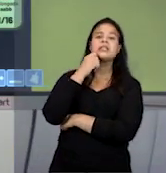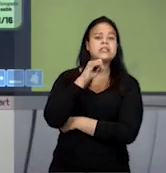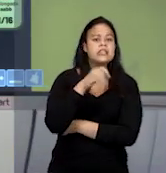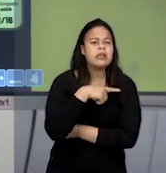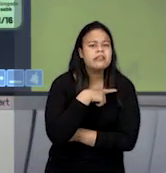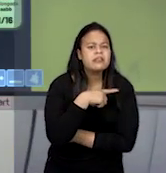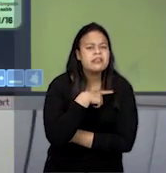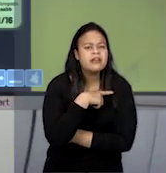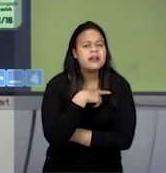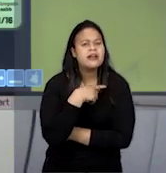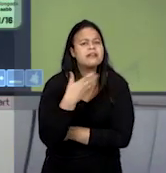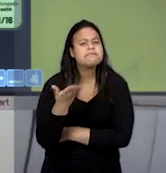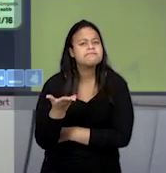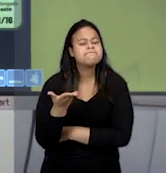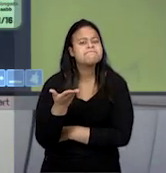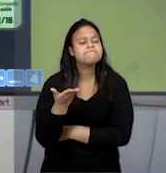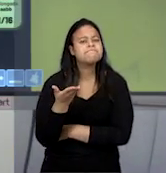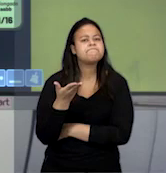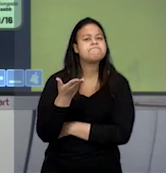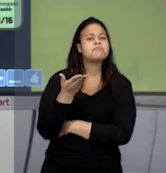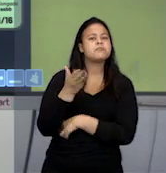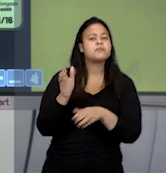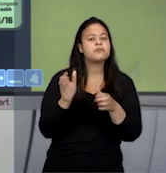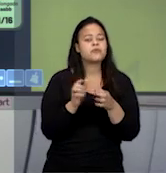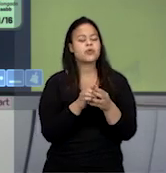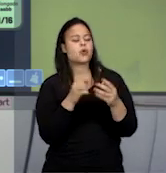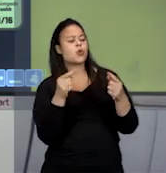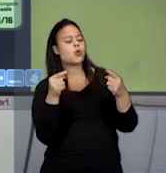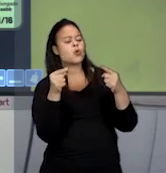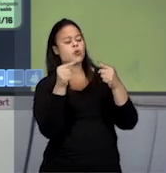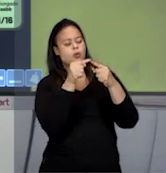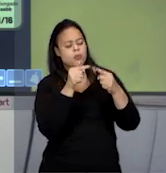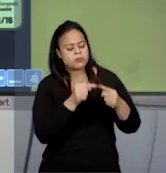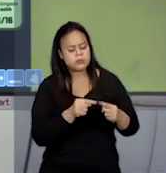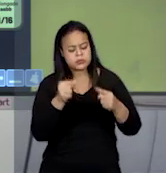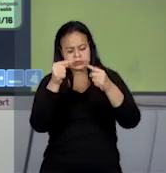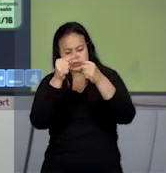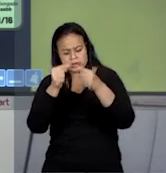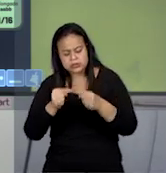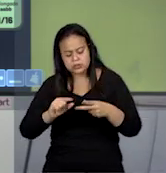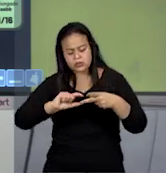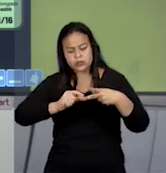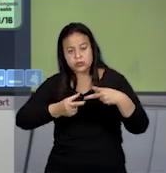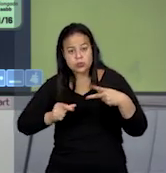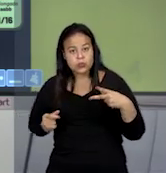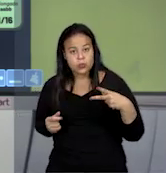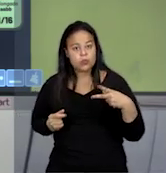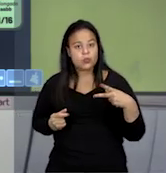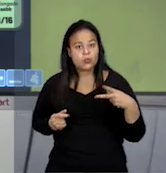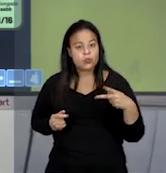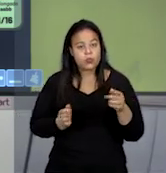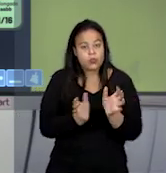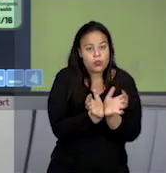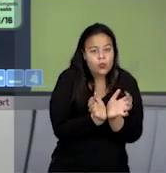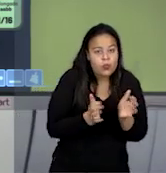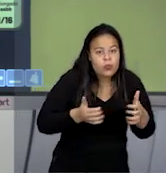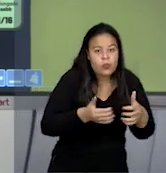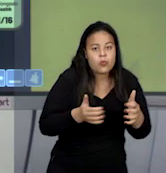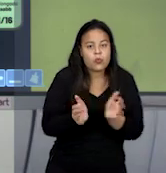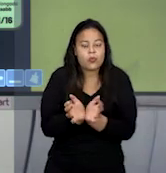tenho aqui, então, a partir do momento que eu tive a combinação desses genes, e esse indivíduo